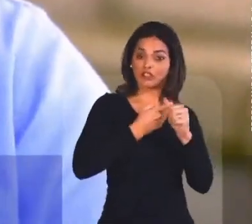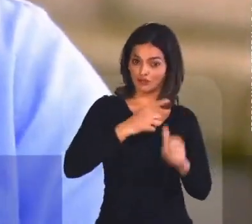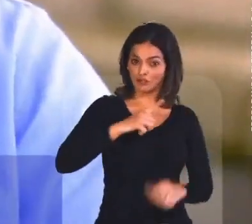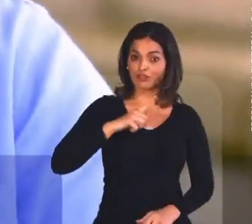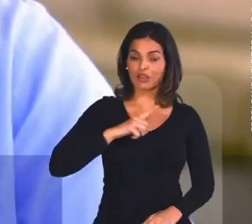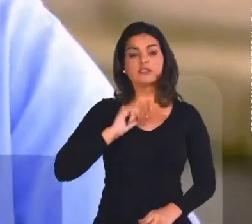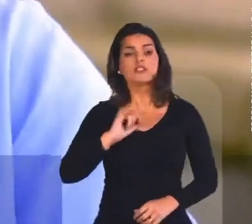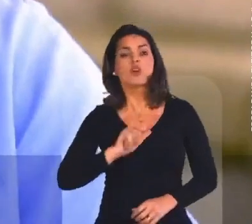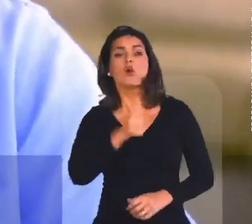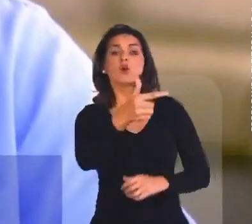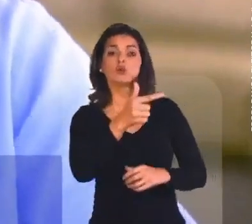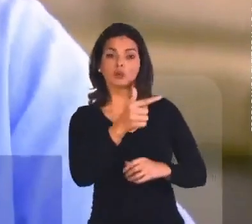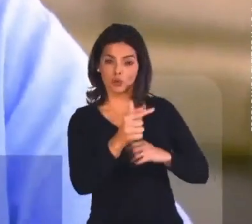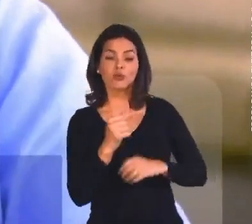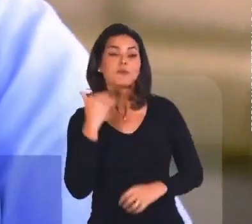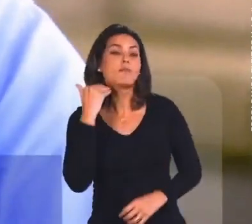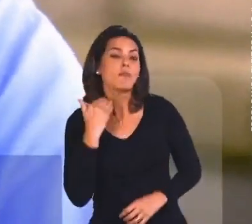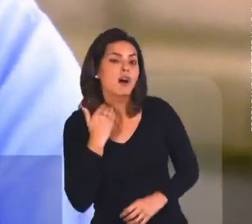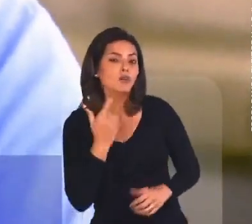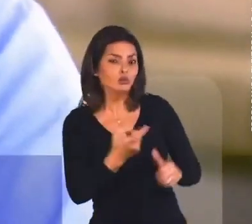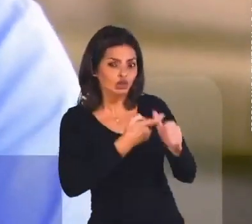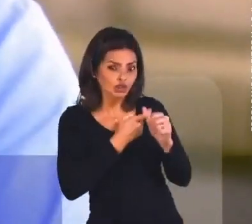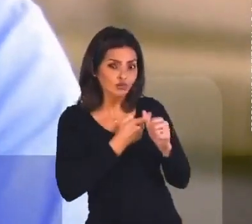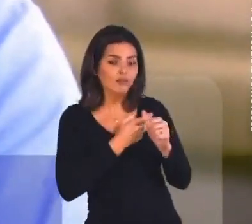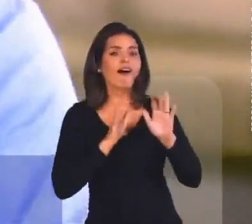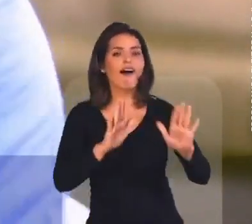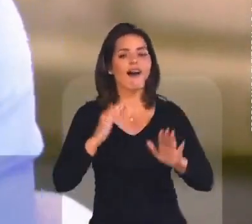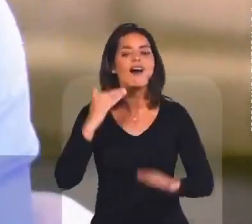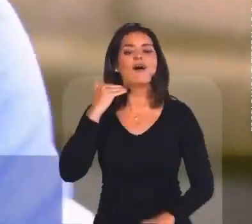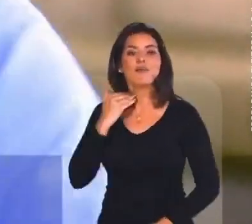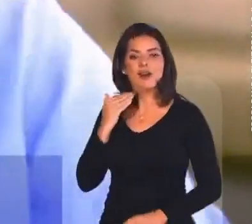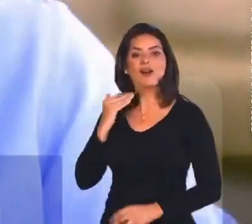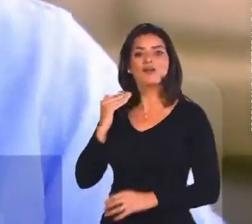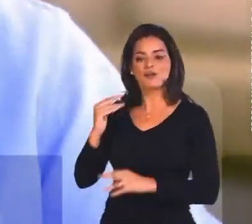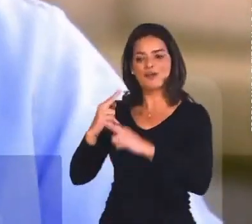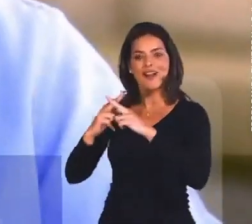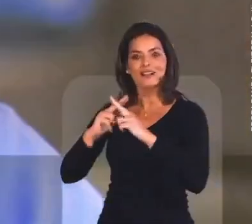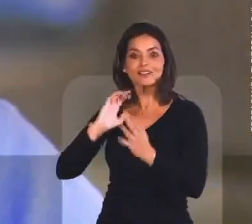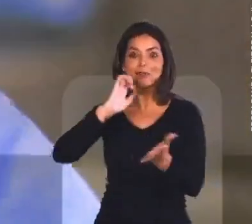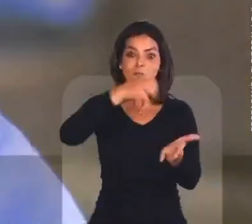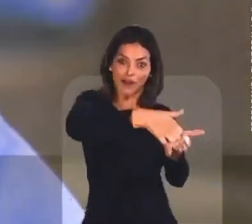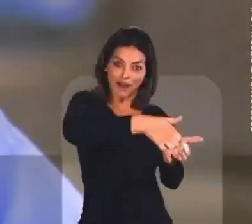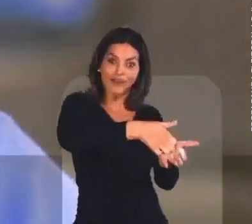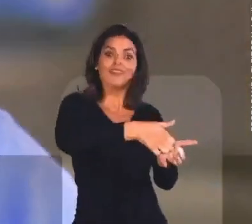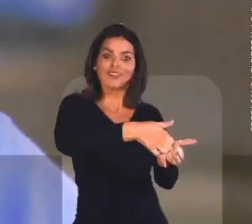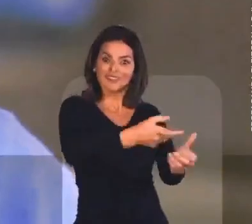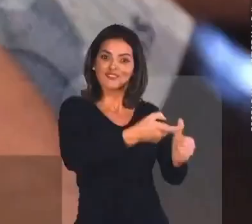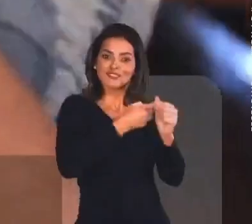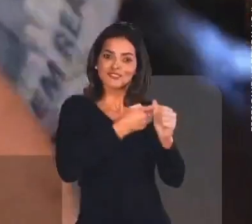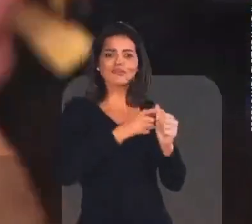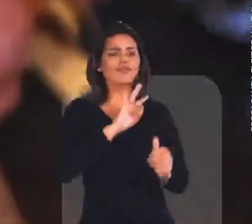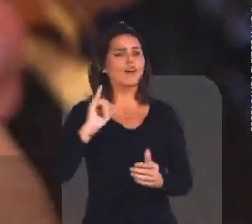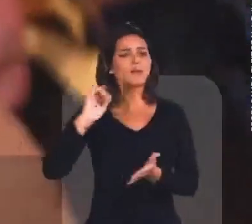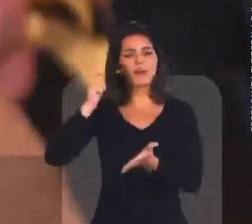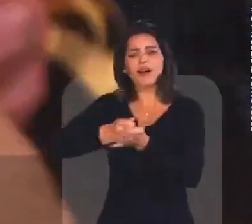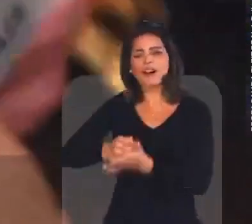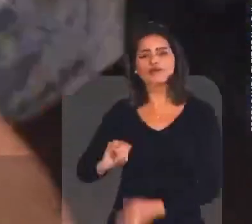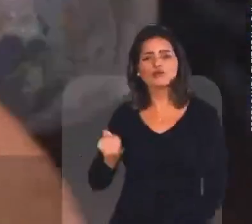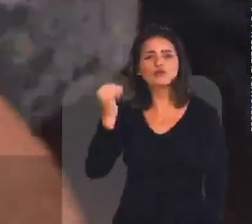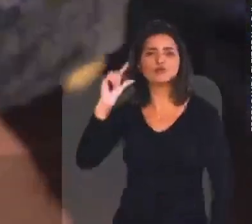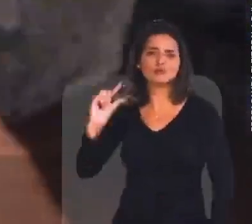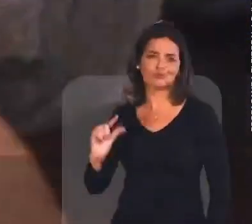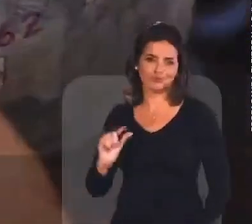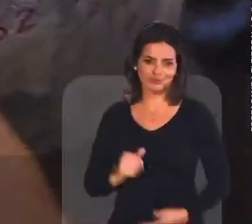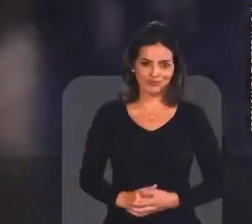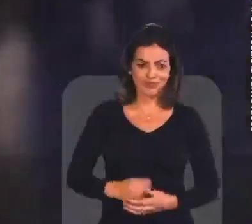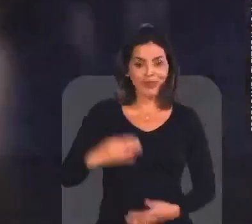em outra instituição bancária, em outro banco, a Caixa pode comprar essa dívida tua e você vai pagar uns juros bem menor.